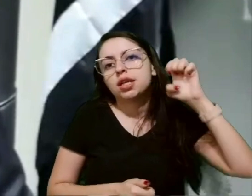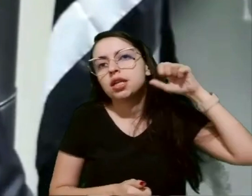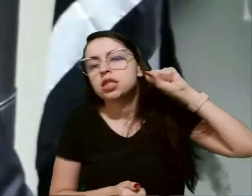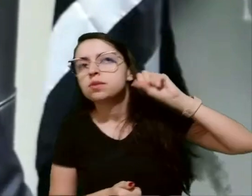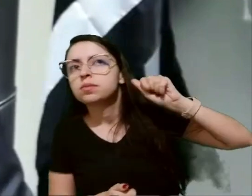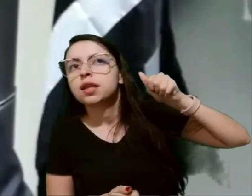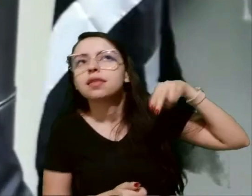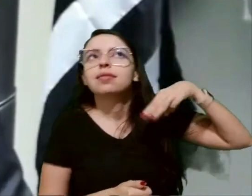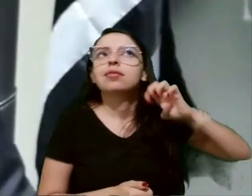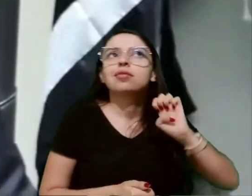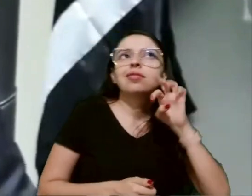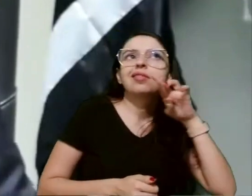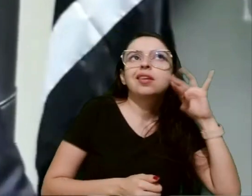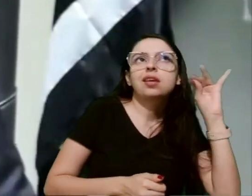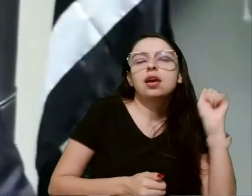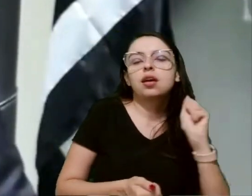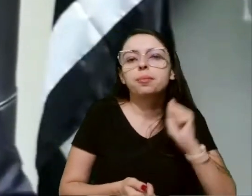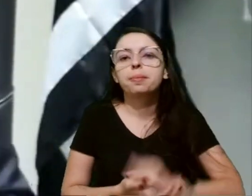essa